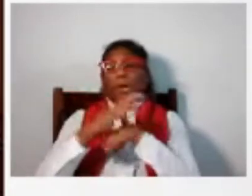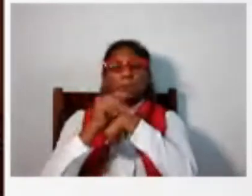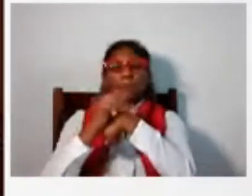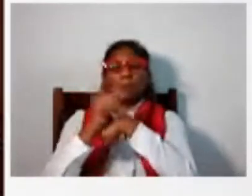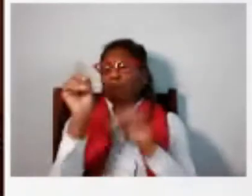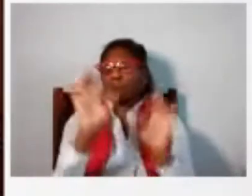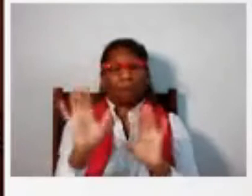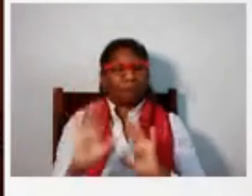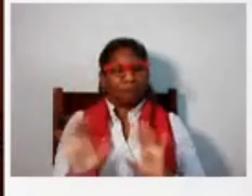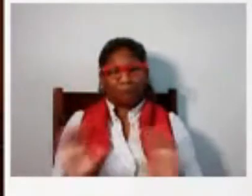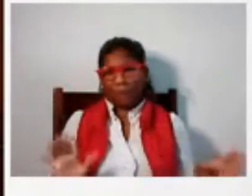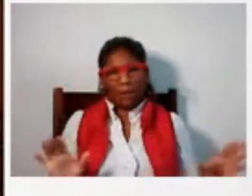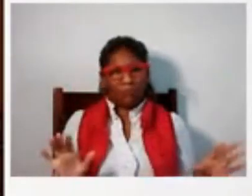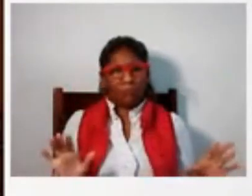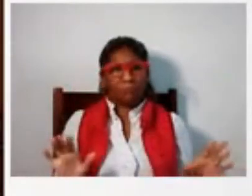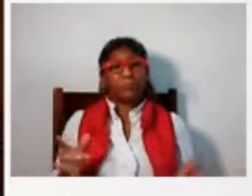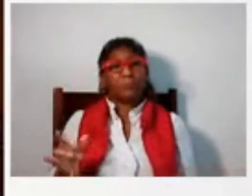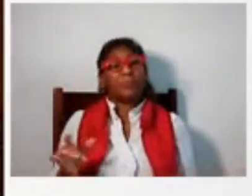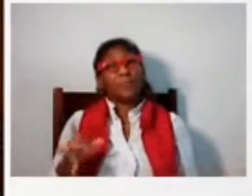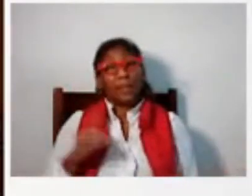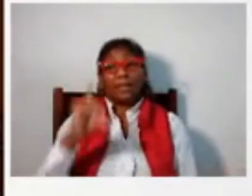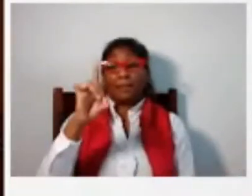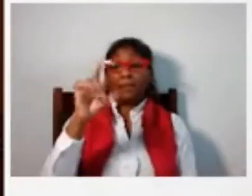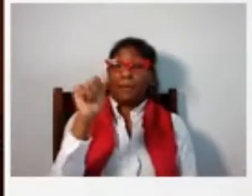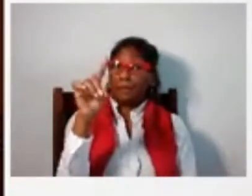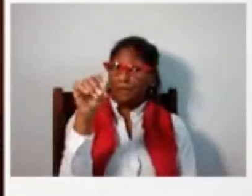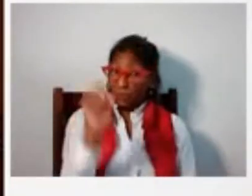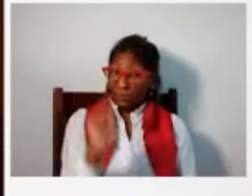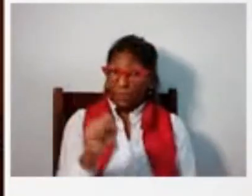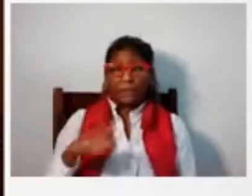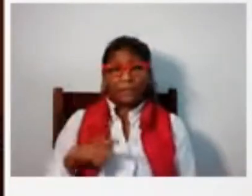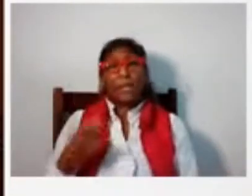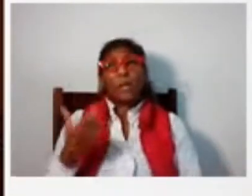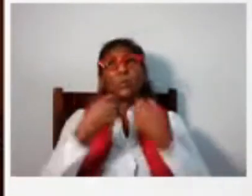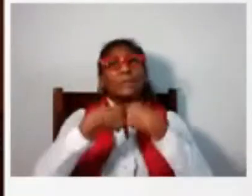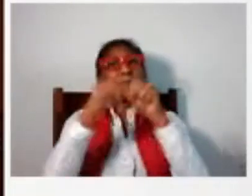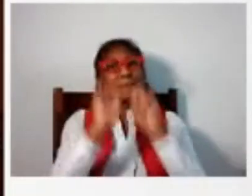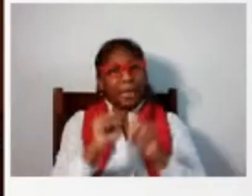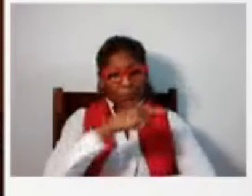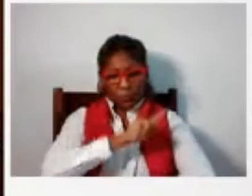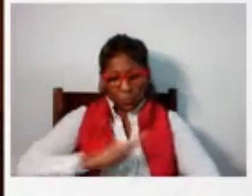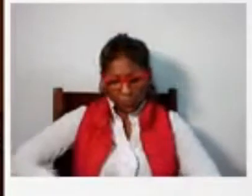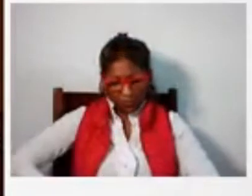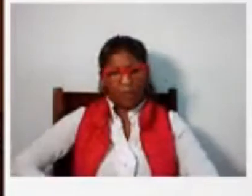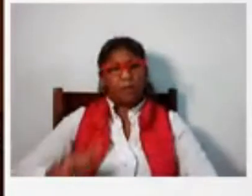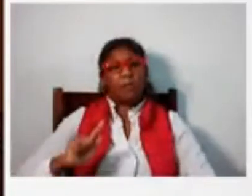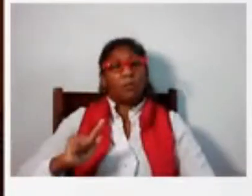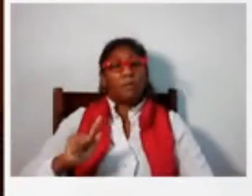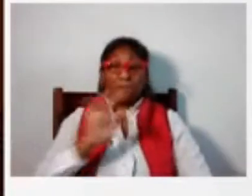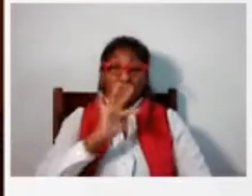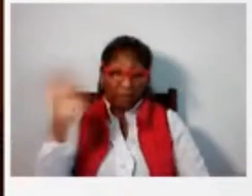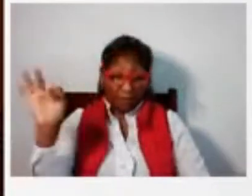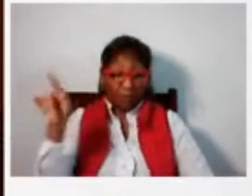o lançamento no CIVEP-GRIP, que é o sistema do governo federal, do Ministério da Saúde, as informações lançadas